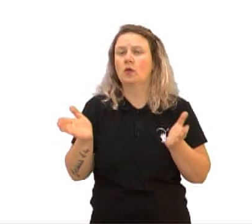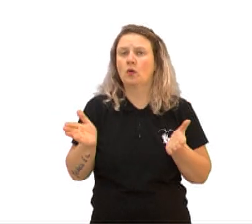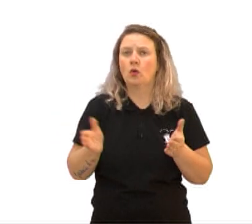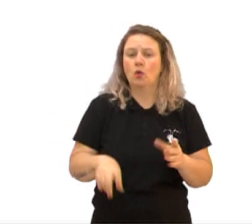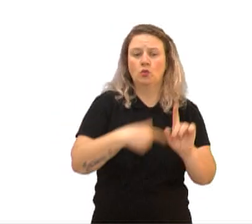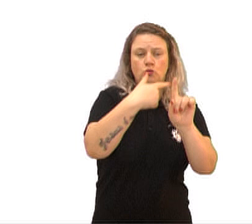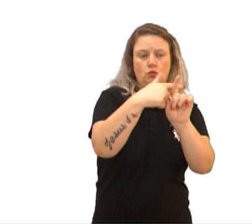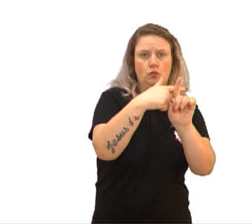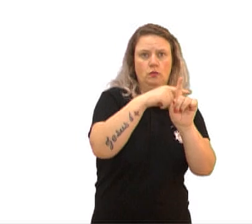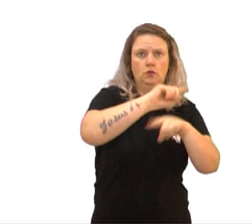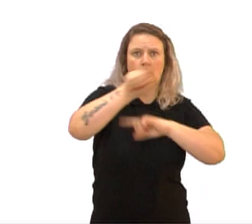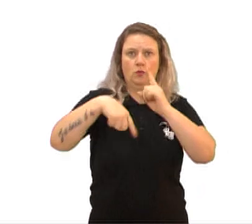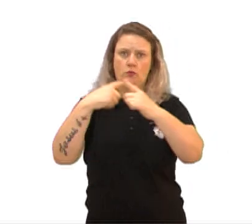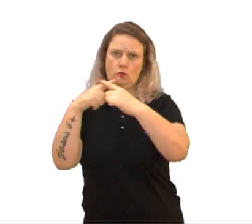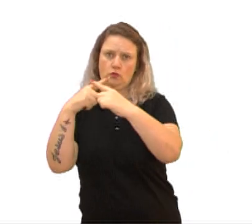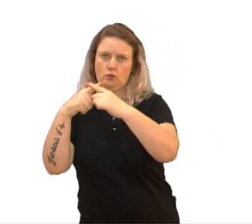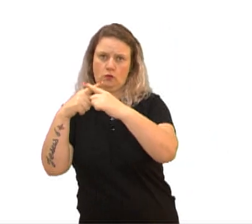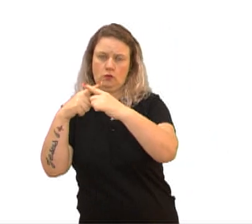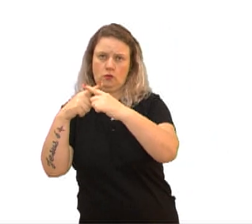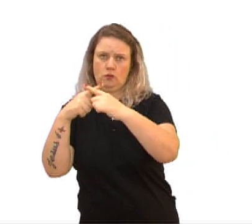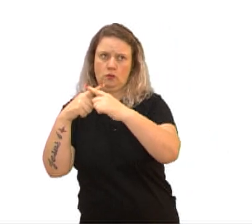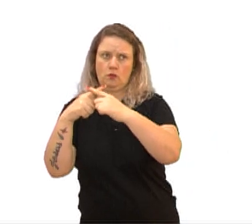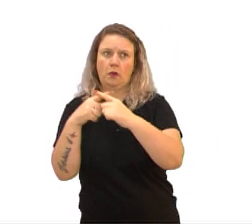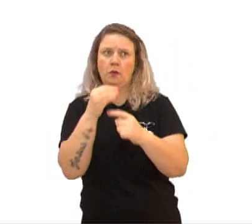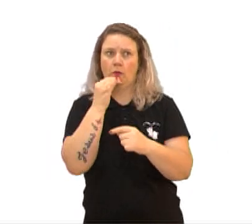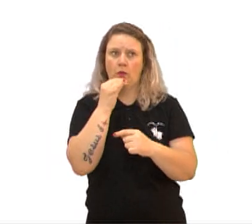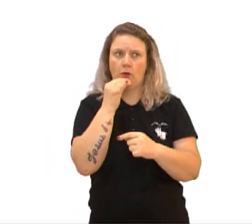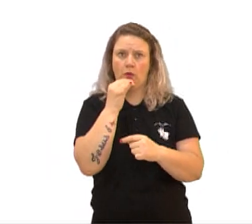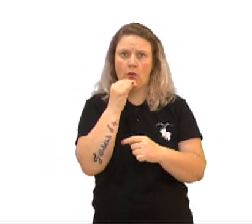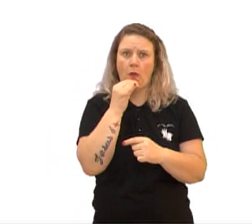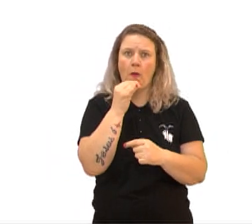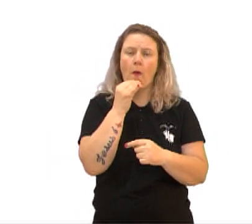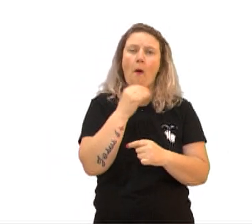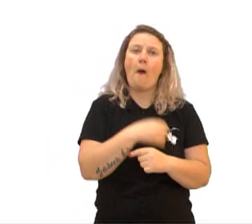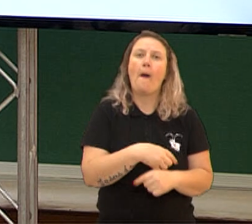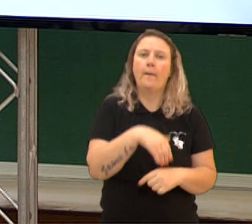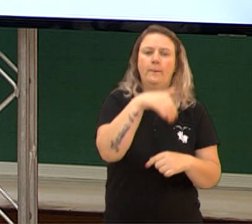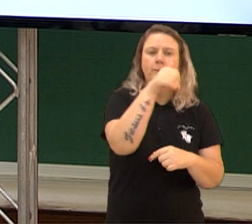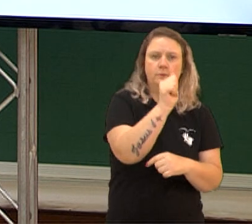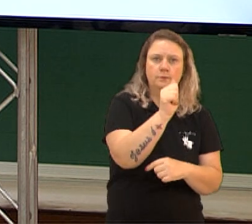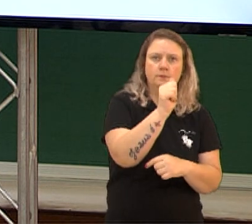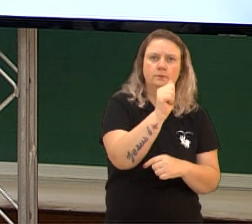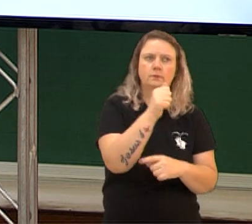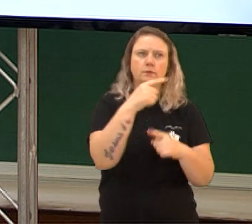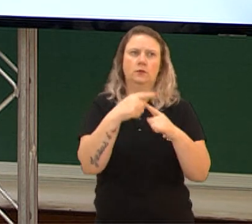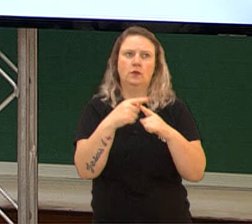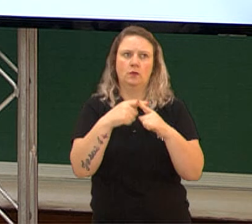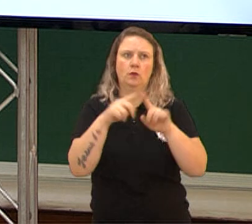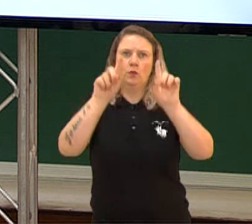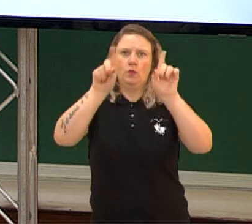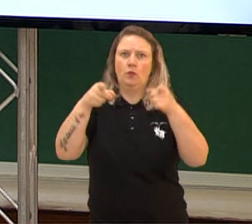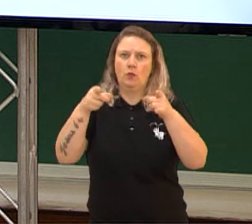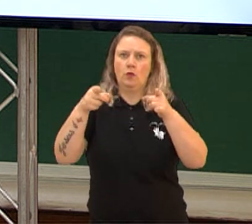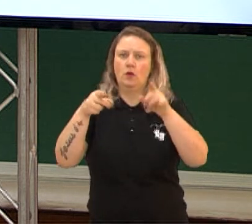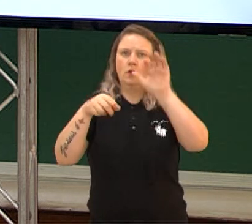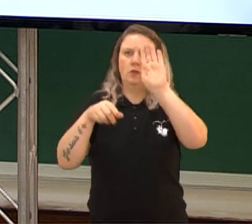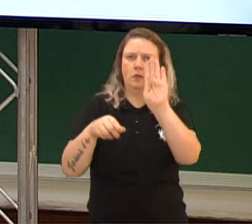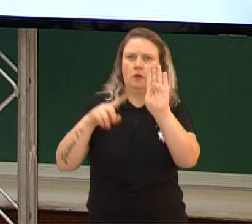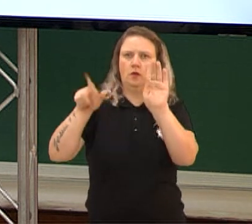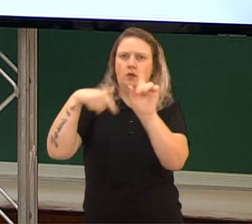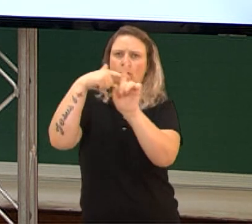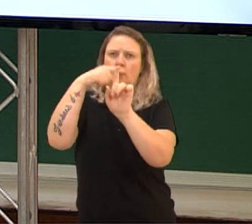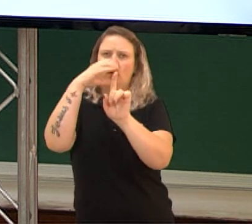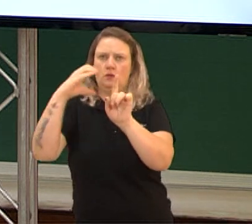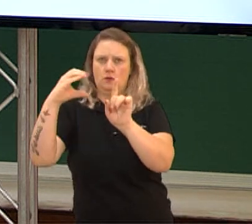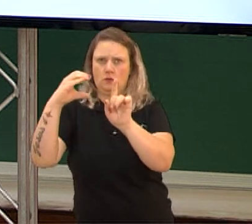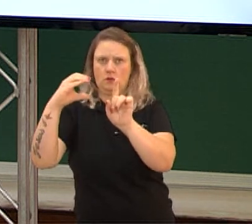depois o resultado, olha lá, peguei a matriz, somei e depois multipliquei. Eu também posso fazer o seguinte, primeiro multiplicar,